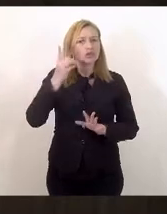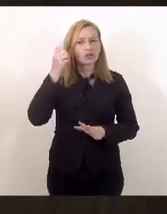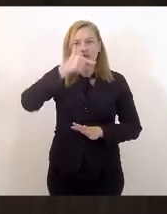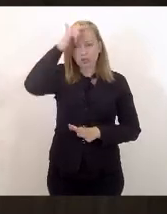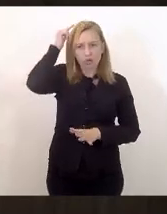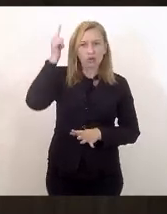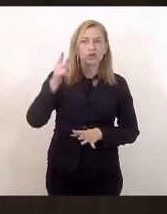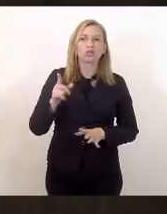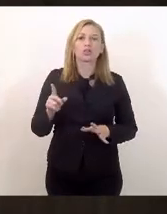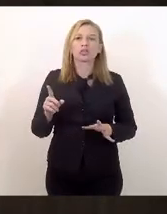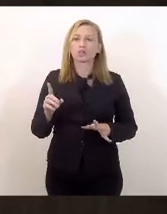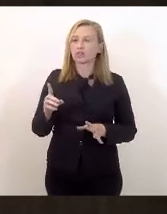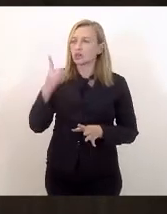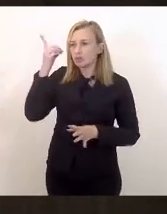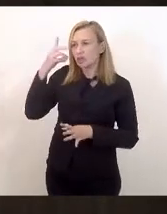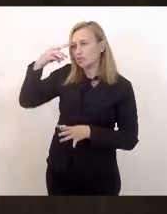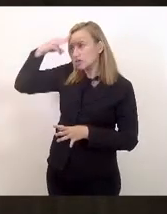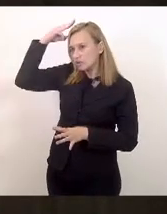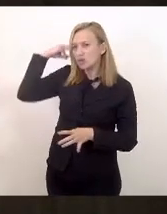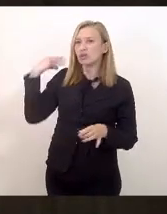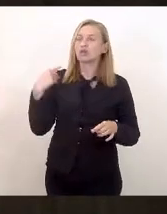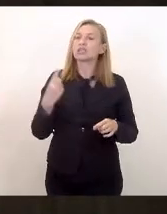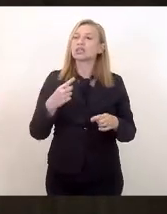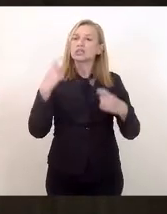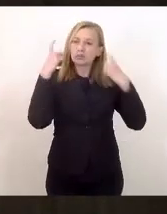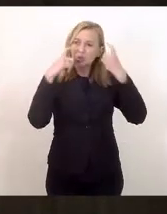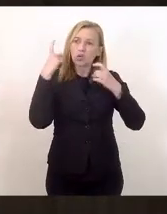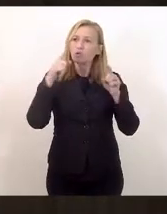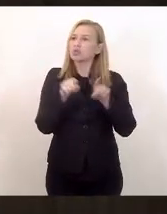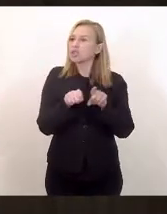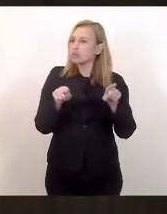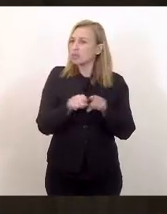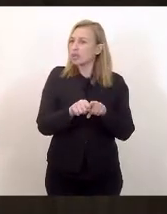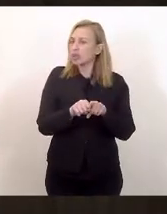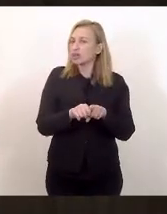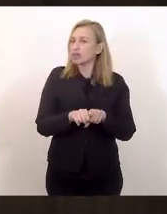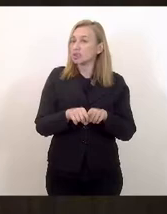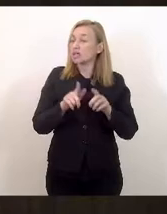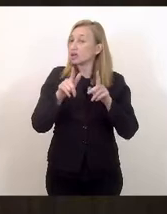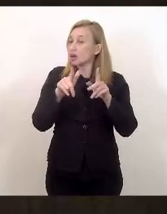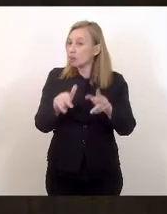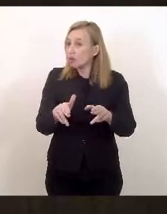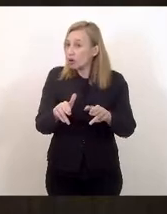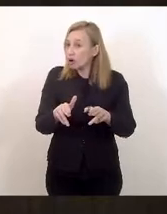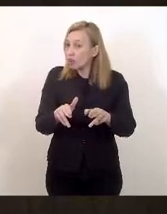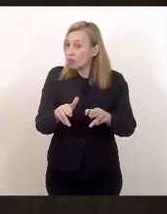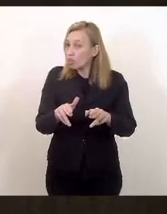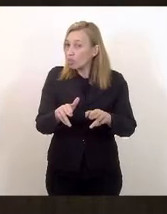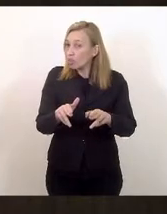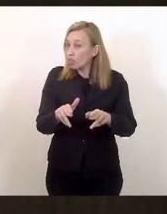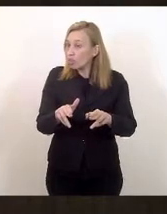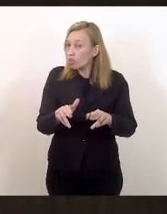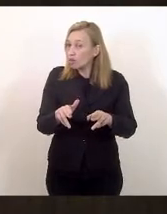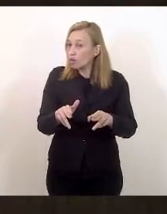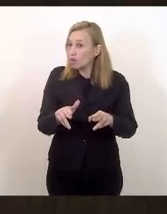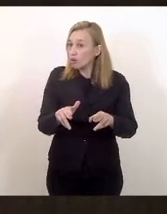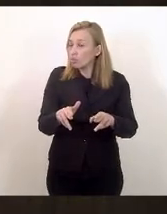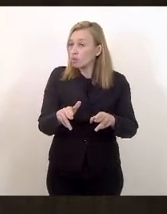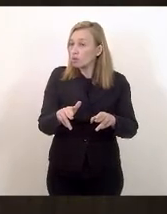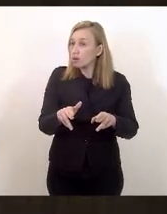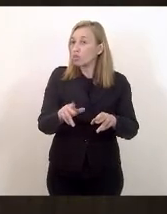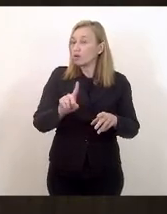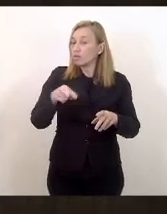gente, deputado Márcio Pacheco, também se preocupe em dar esse mesmo tratamento a outros itens da cesta